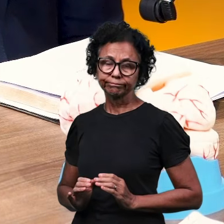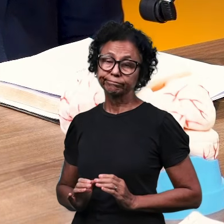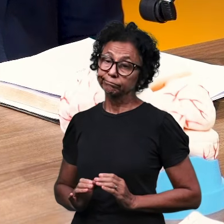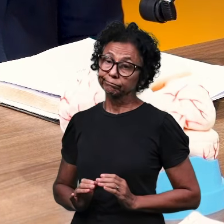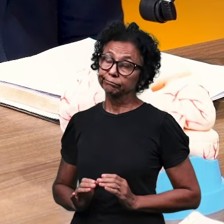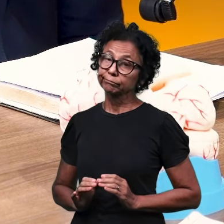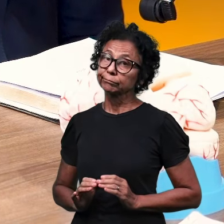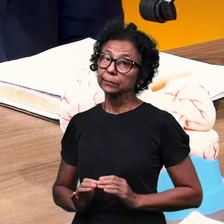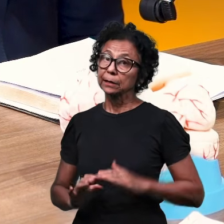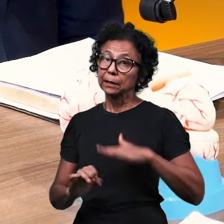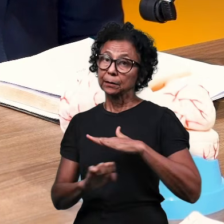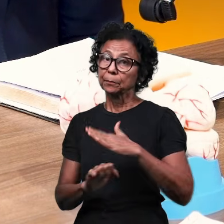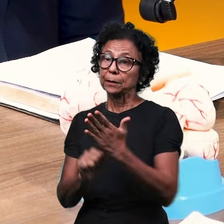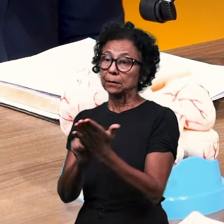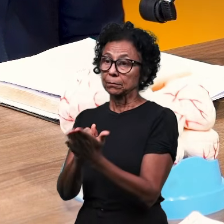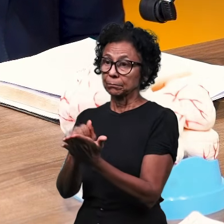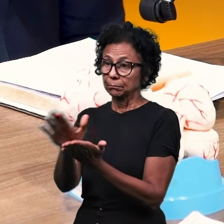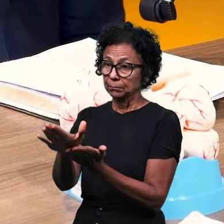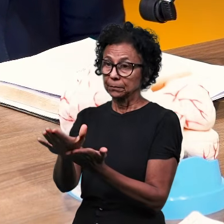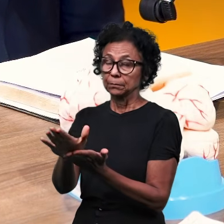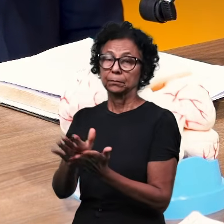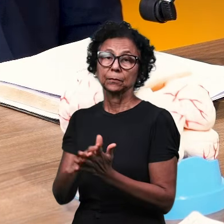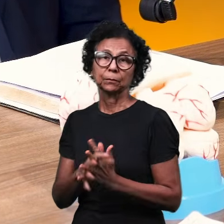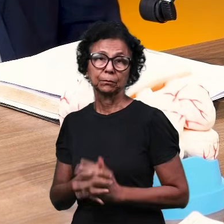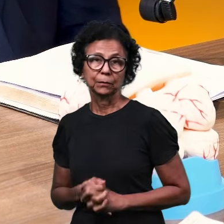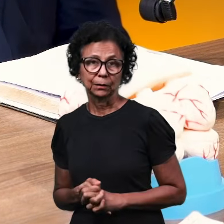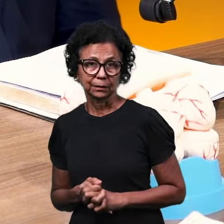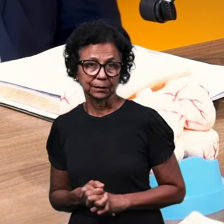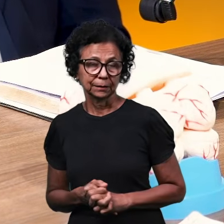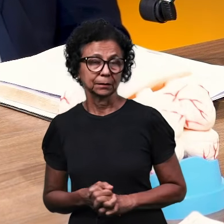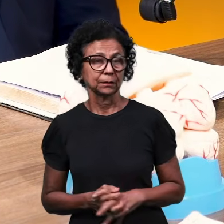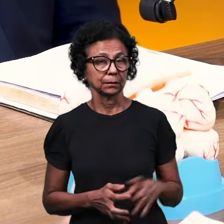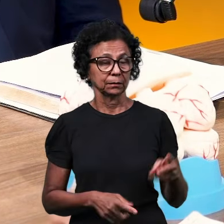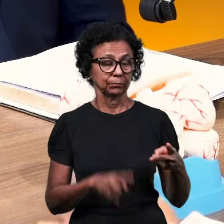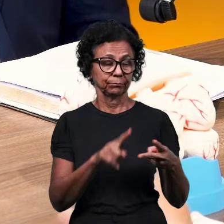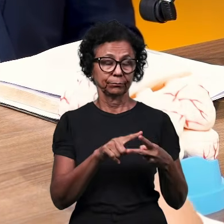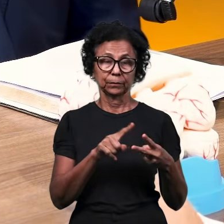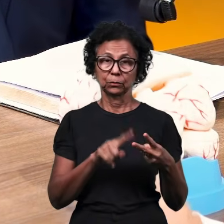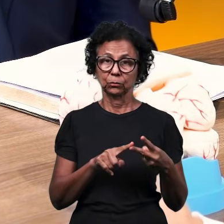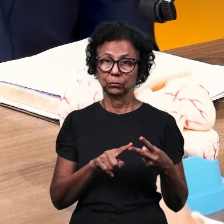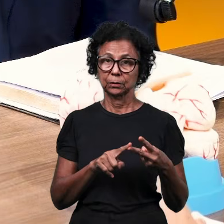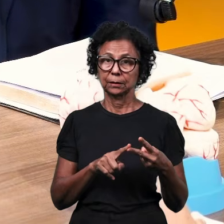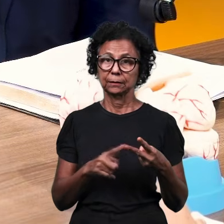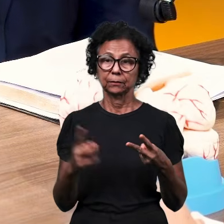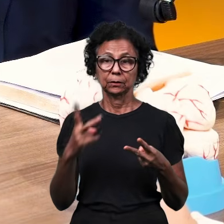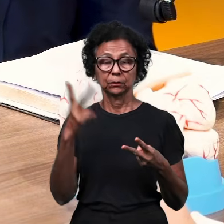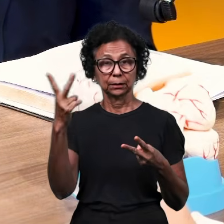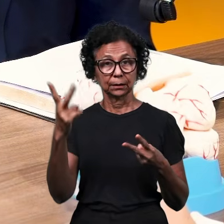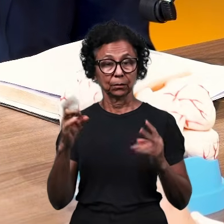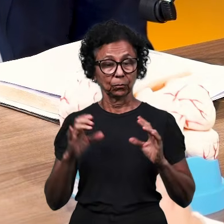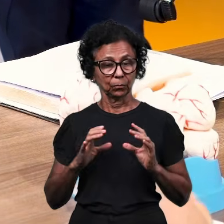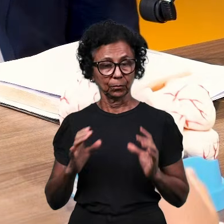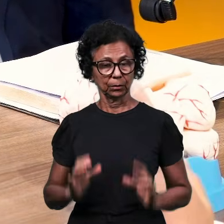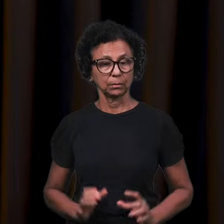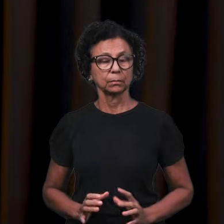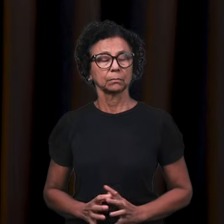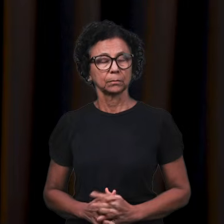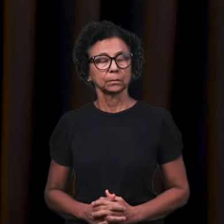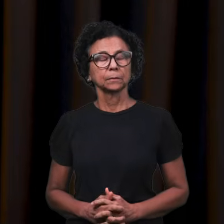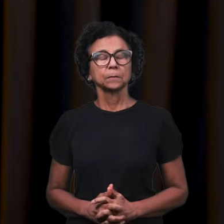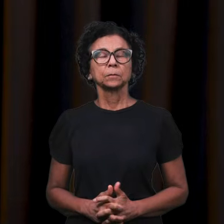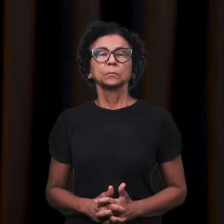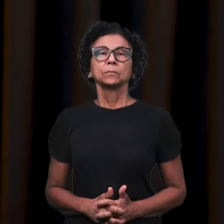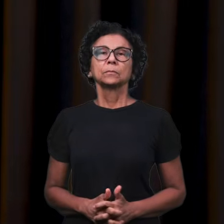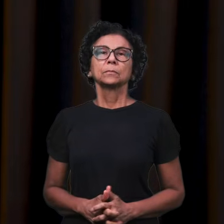jovem, quando olha para o mercado de trabalho, ele precisa valorizar isso, observar a questão comportamental. Wagner, você